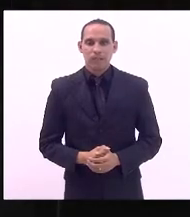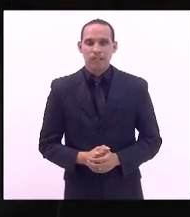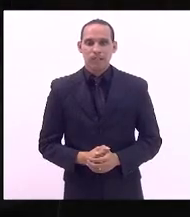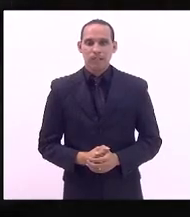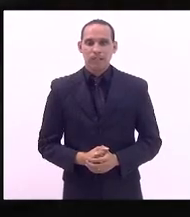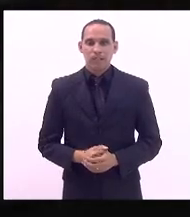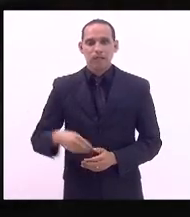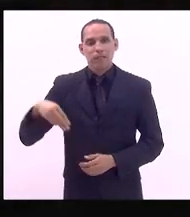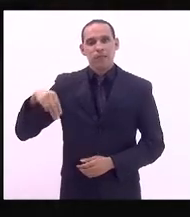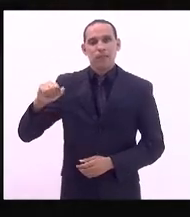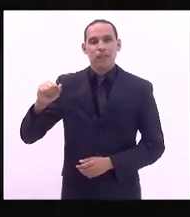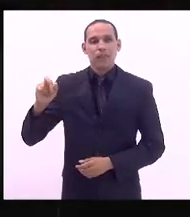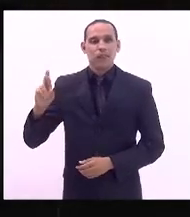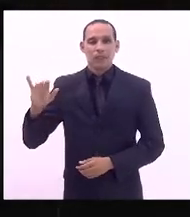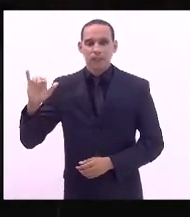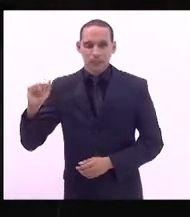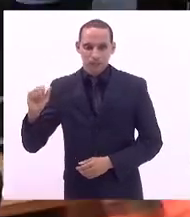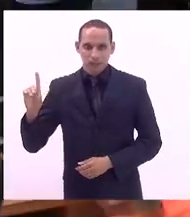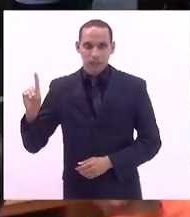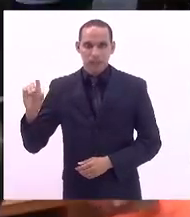Oi Maria das Graças de Oliveira Nascimento